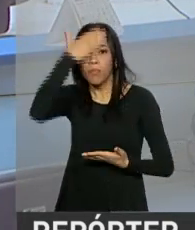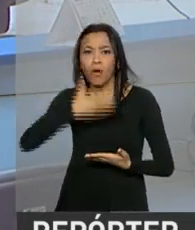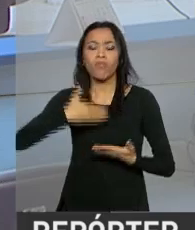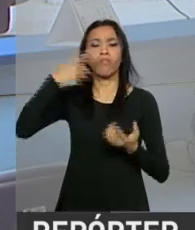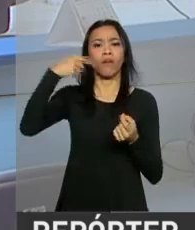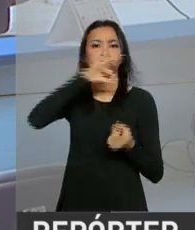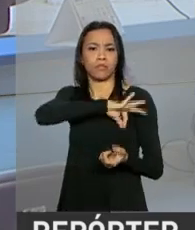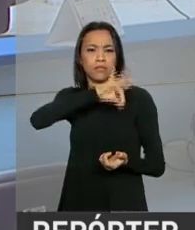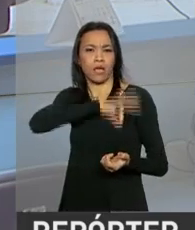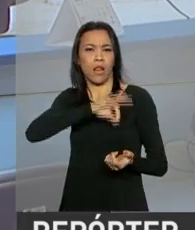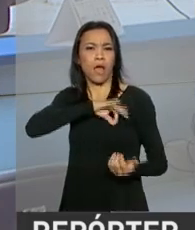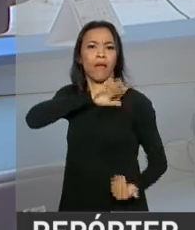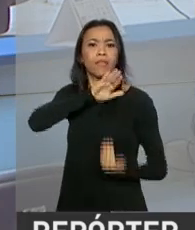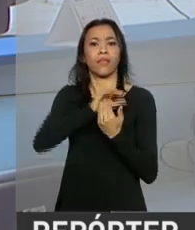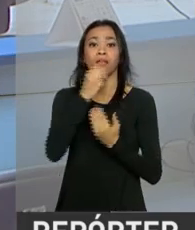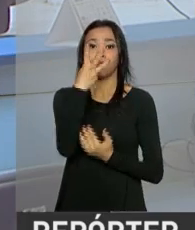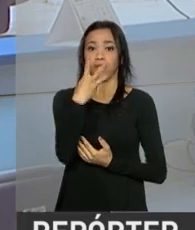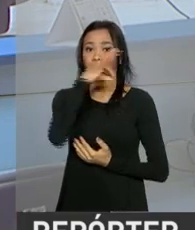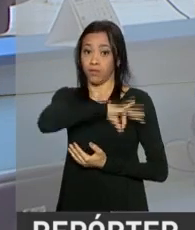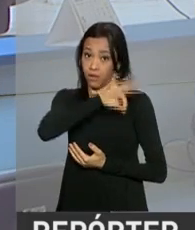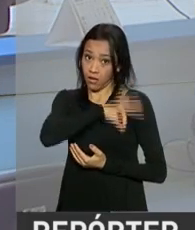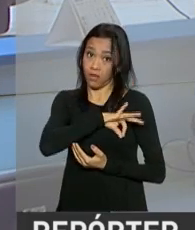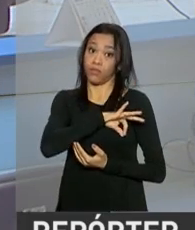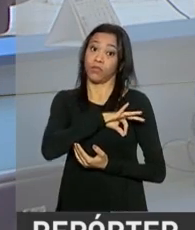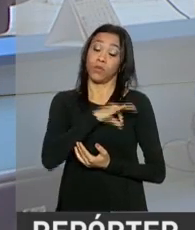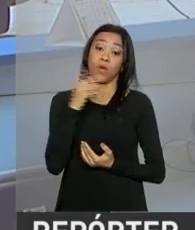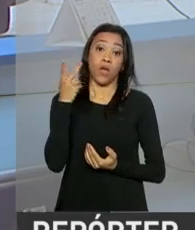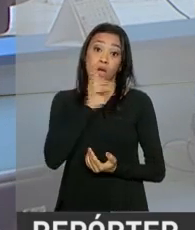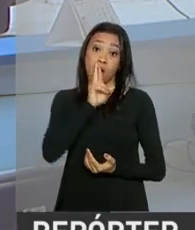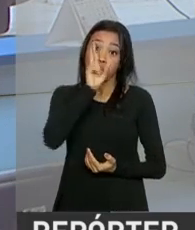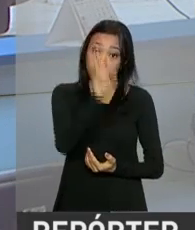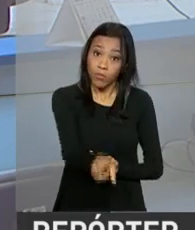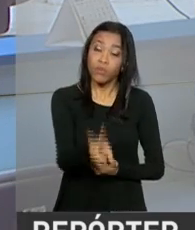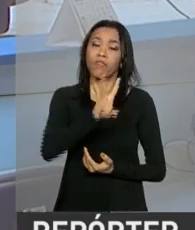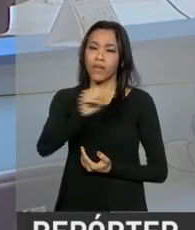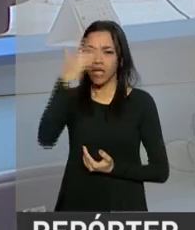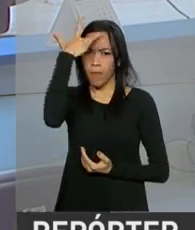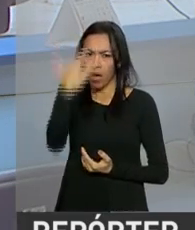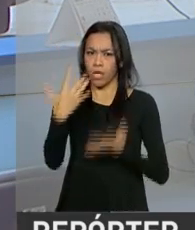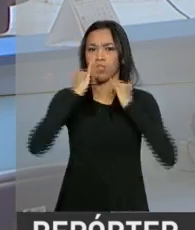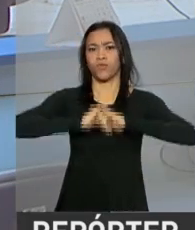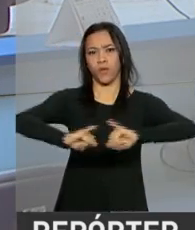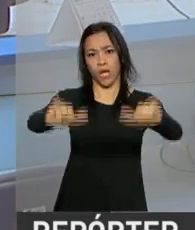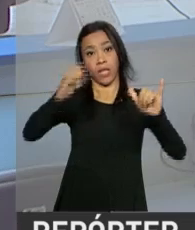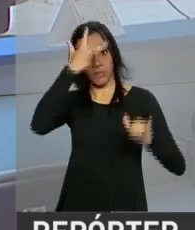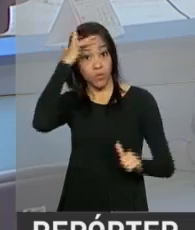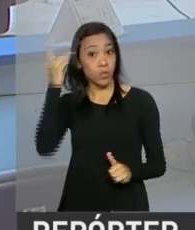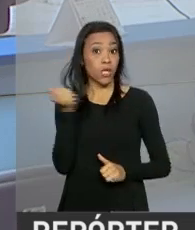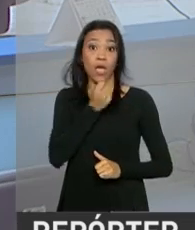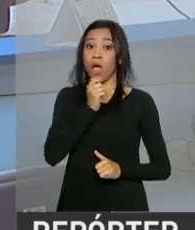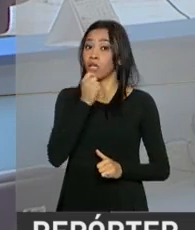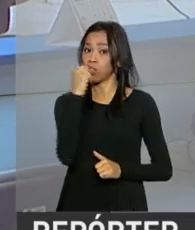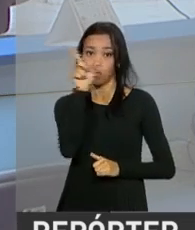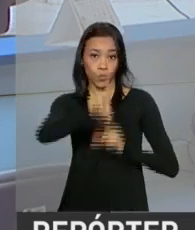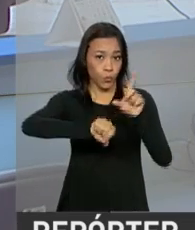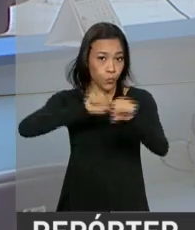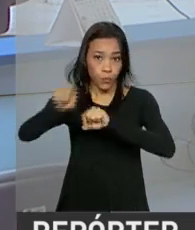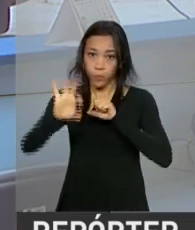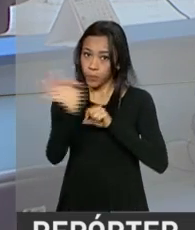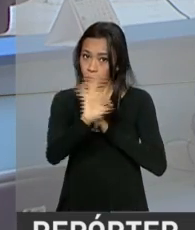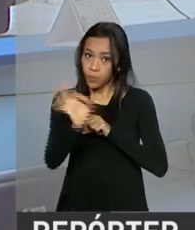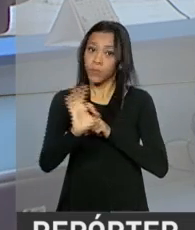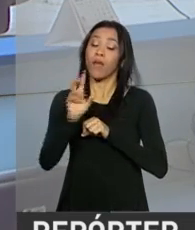familiar mensal bruta de até 3 salários mínimos. O resultado deve ser divulgado amanhã. Aqueles que não forem selecionados